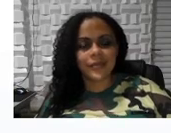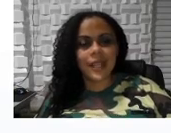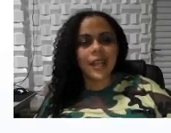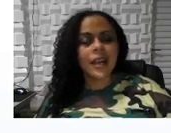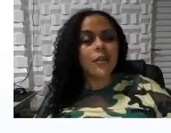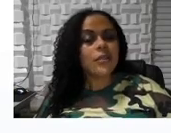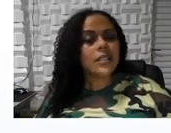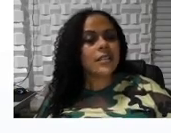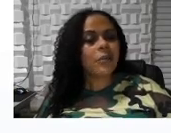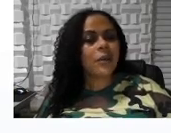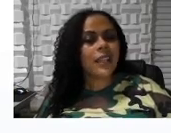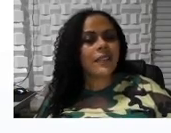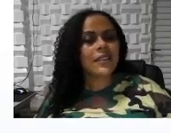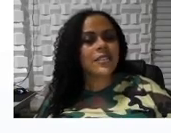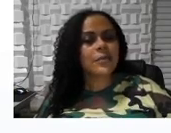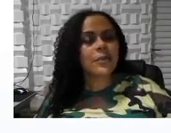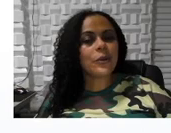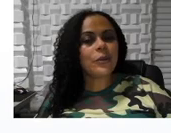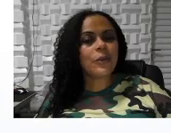O que são palavras